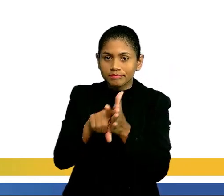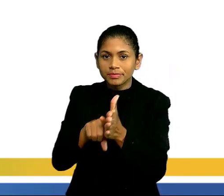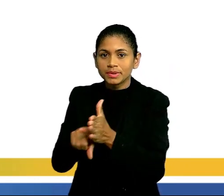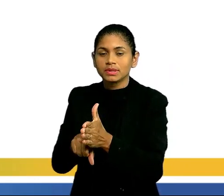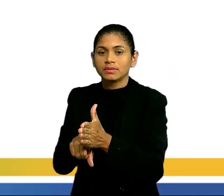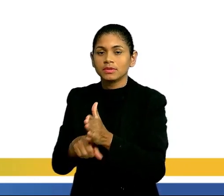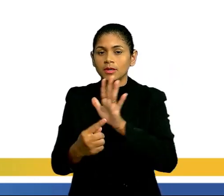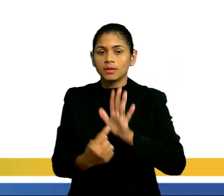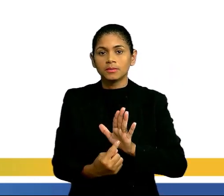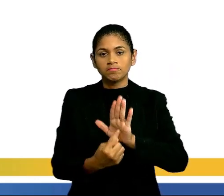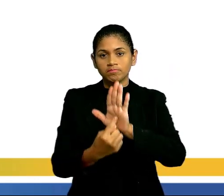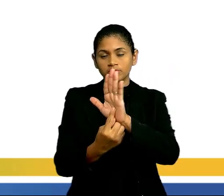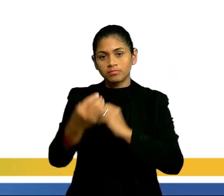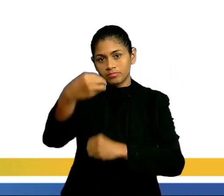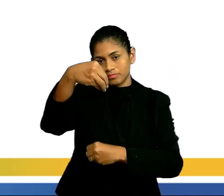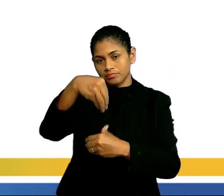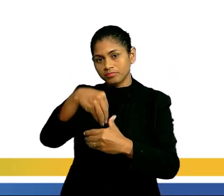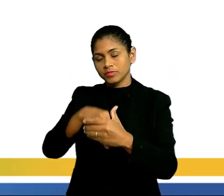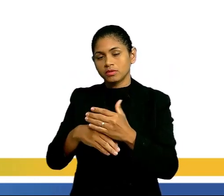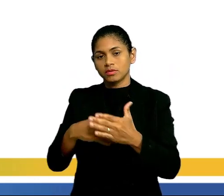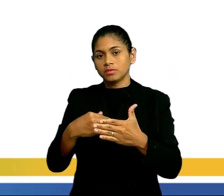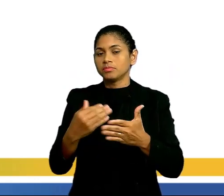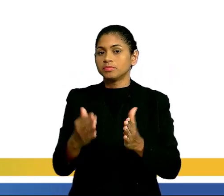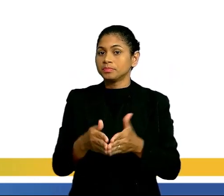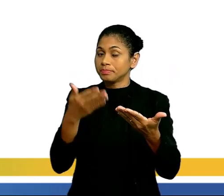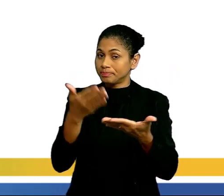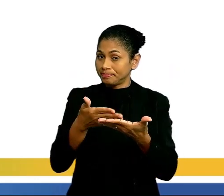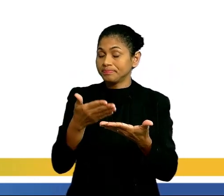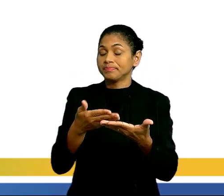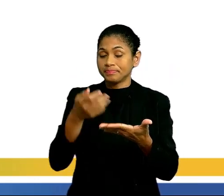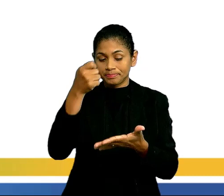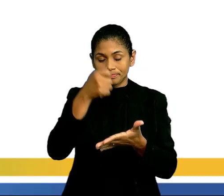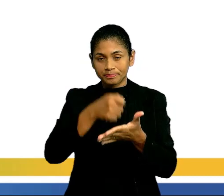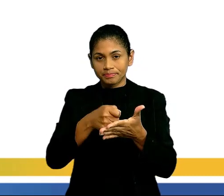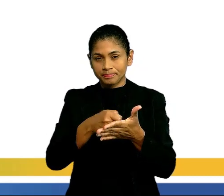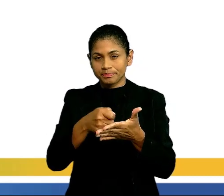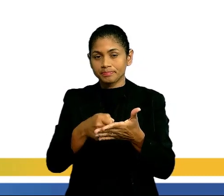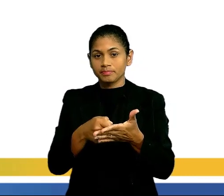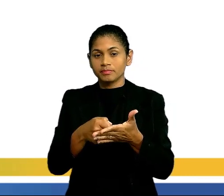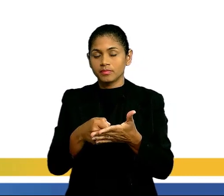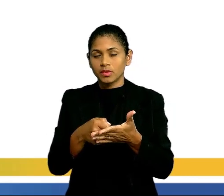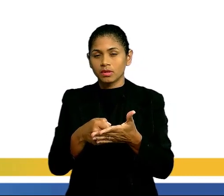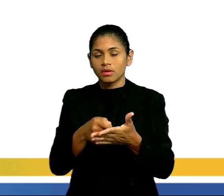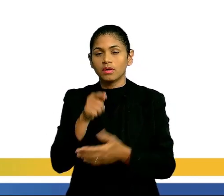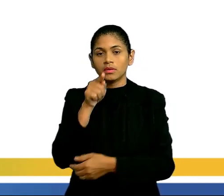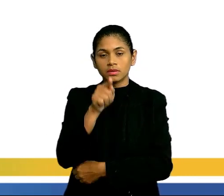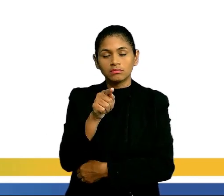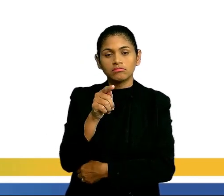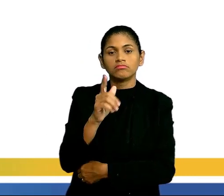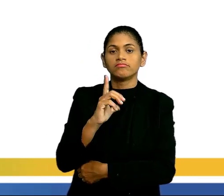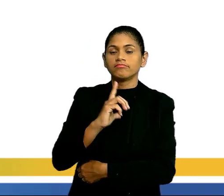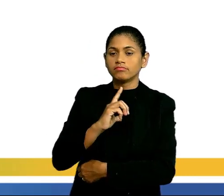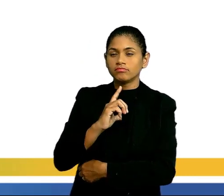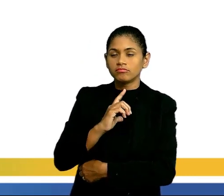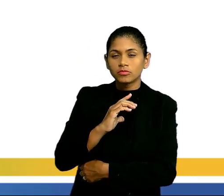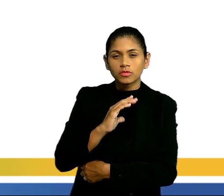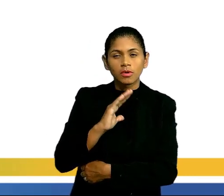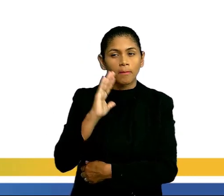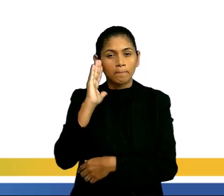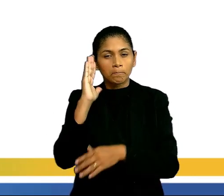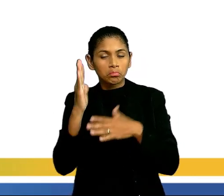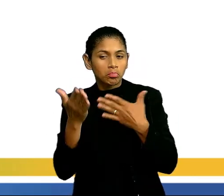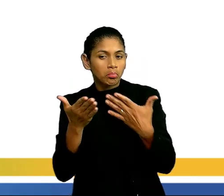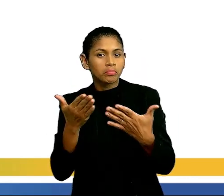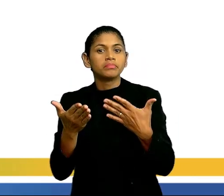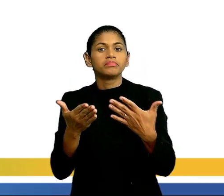a mostrar dentro dessa produção. No entanto, é só para vocês terem uma noção de como é essa fase